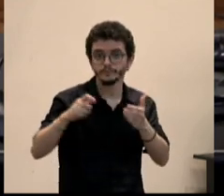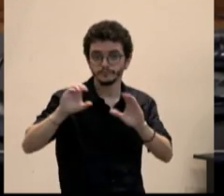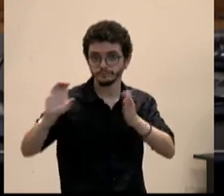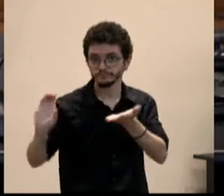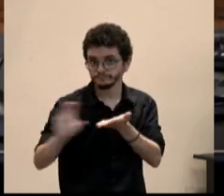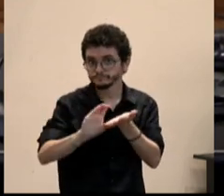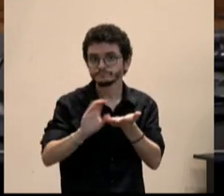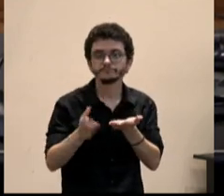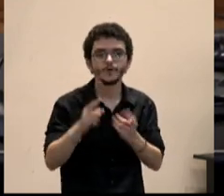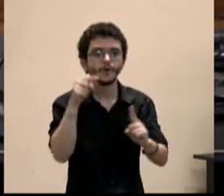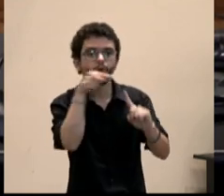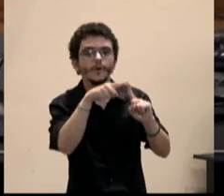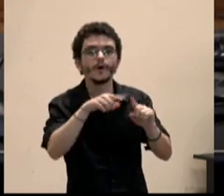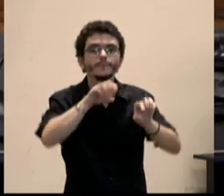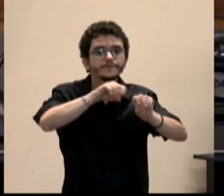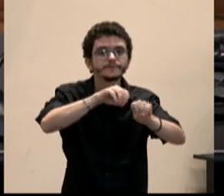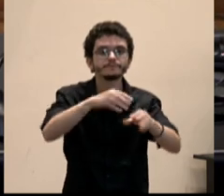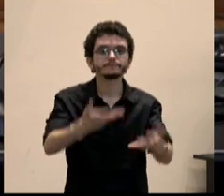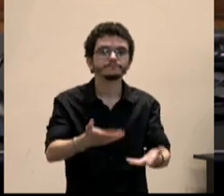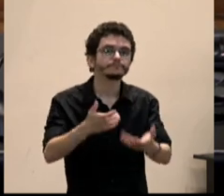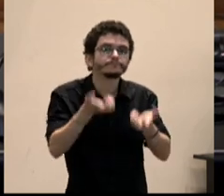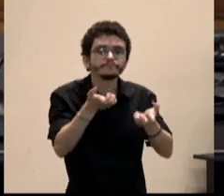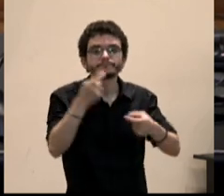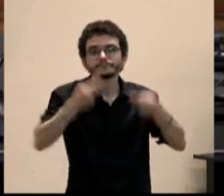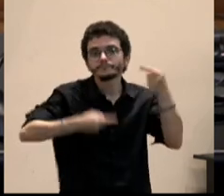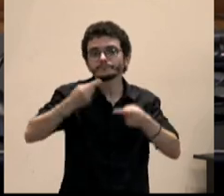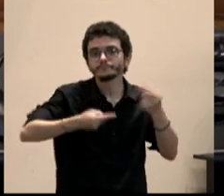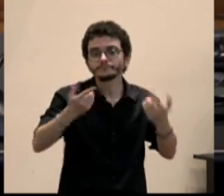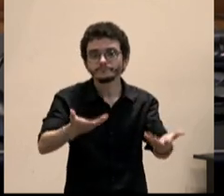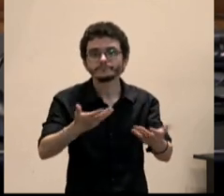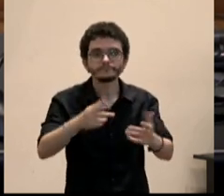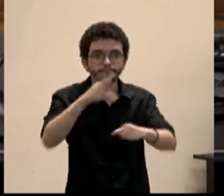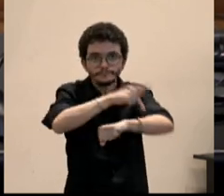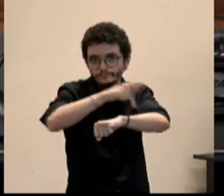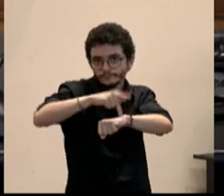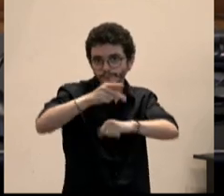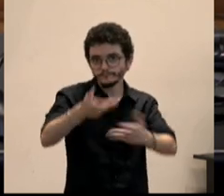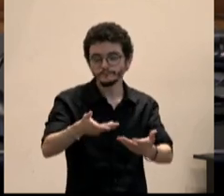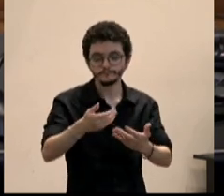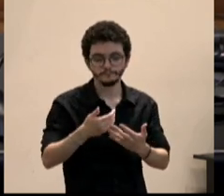as metas da educação, queremos discutir pedagogia